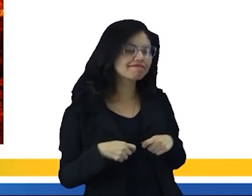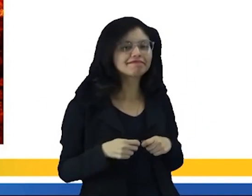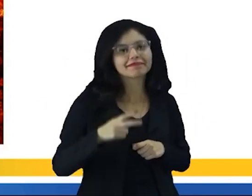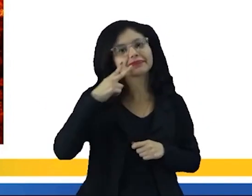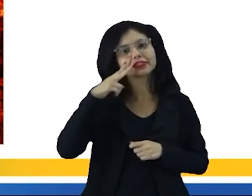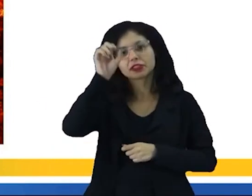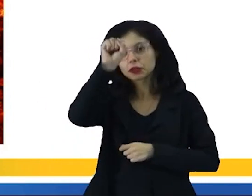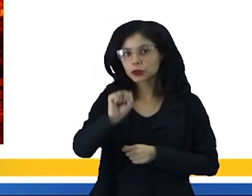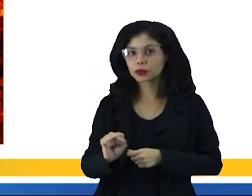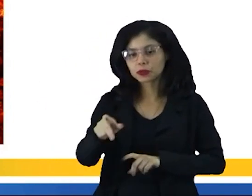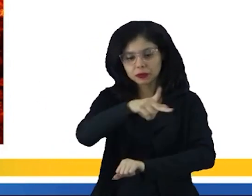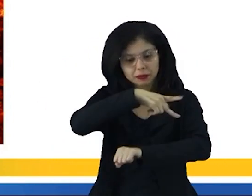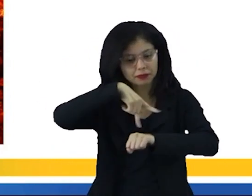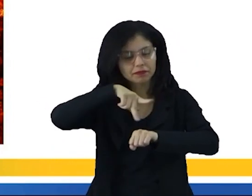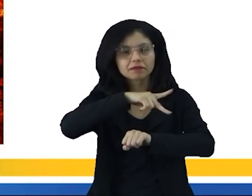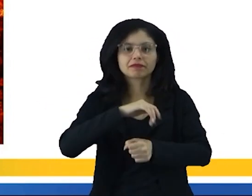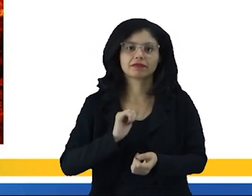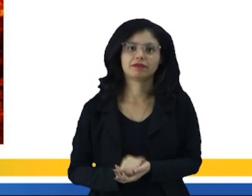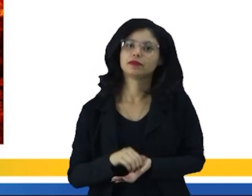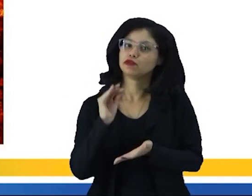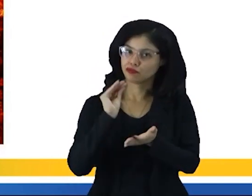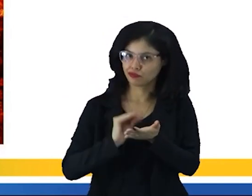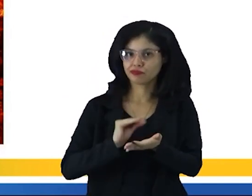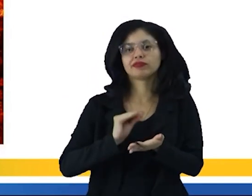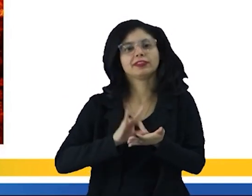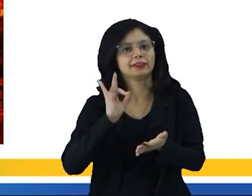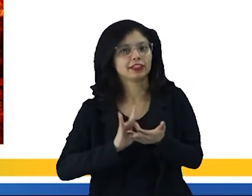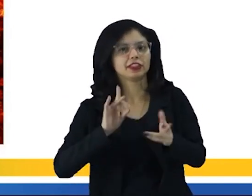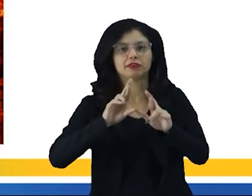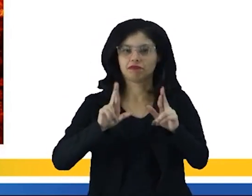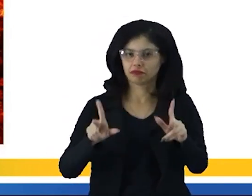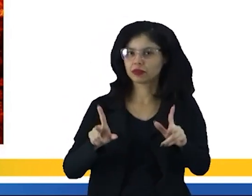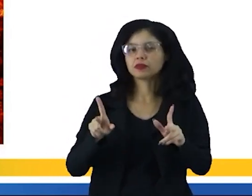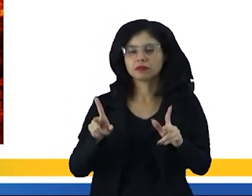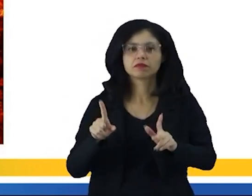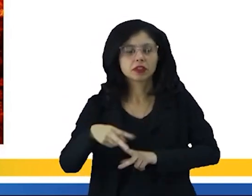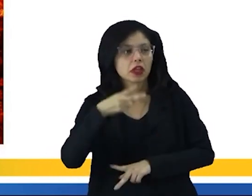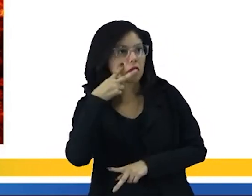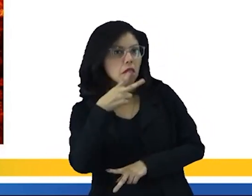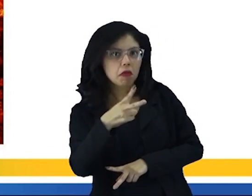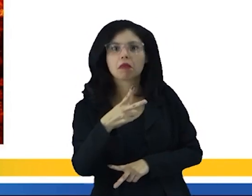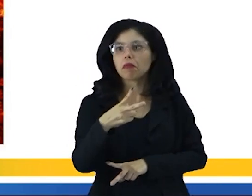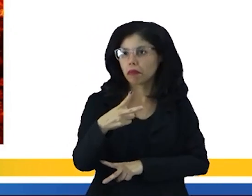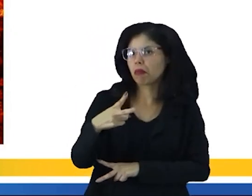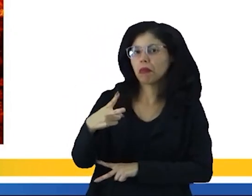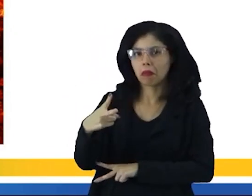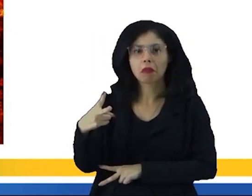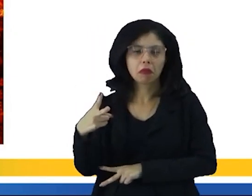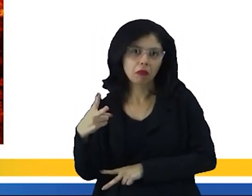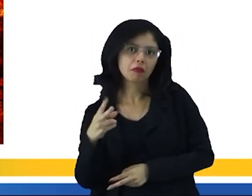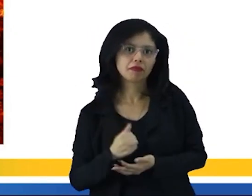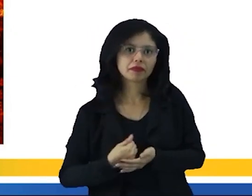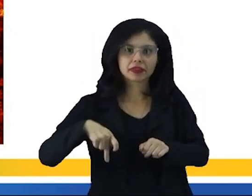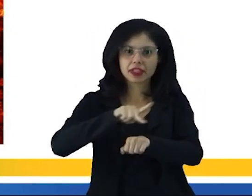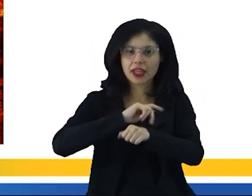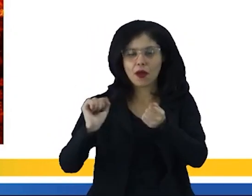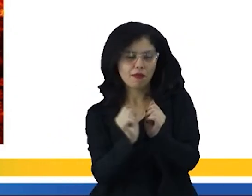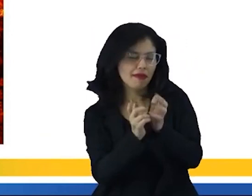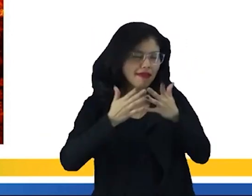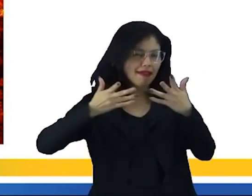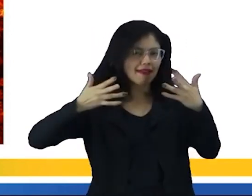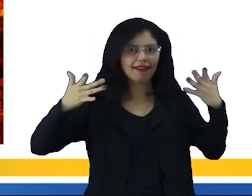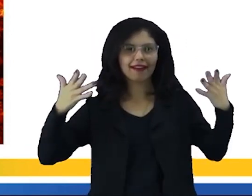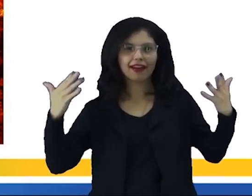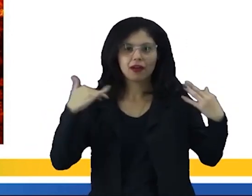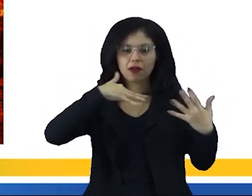no sul do país e de fato é uma coisa diferenciada. Parece assim que você está no País das Maravilhas, parece que você